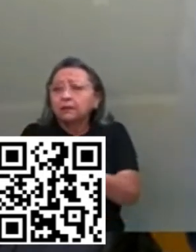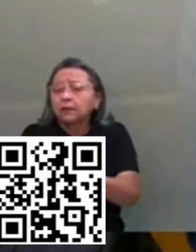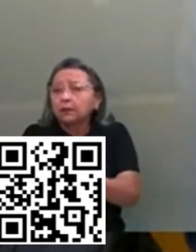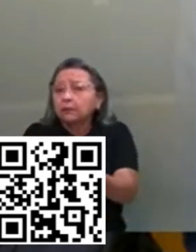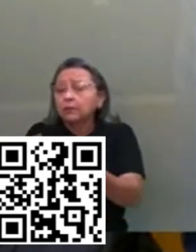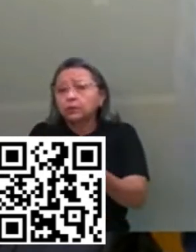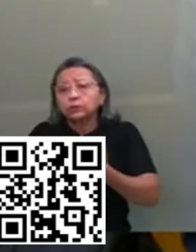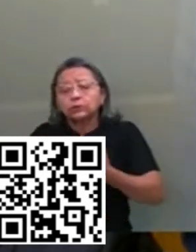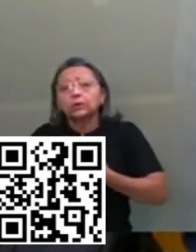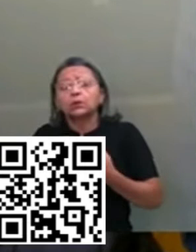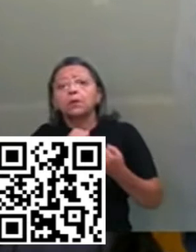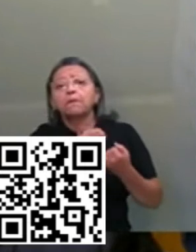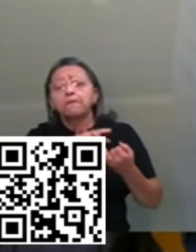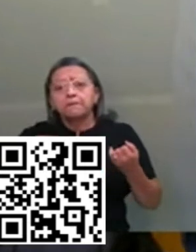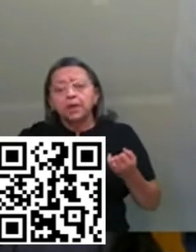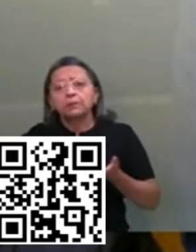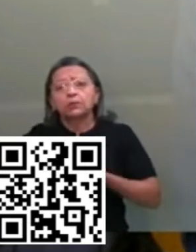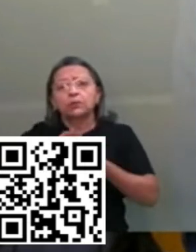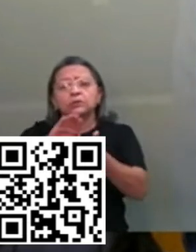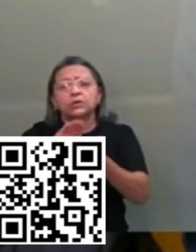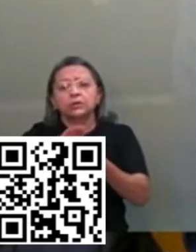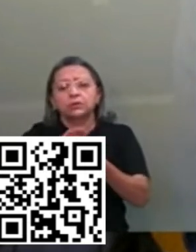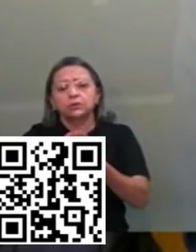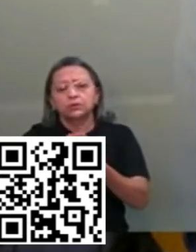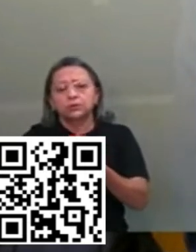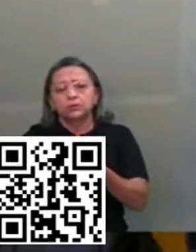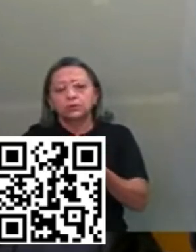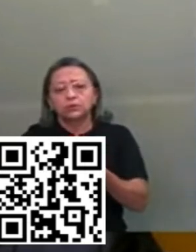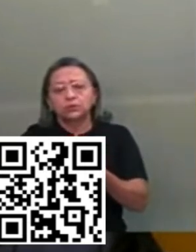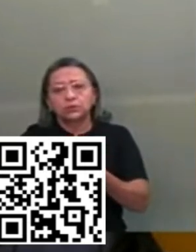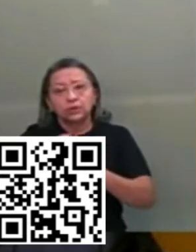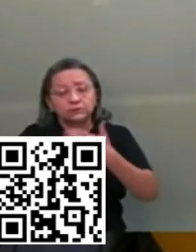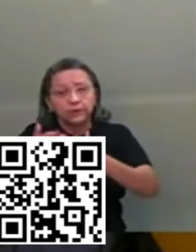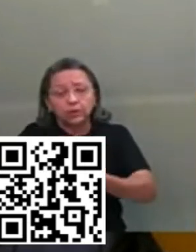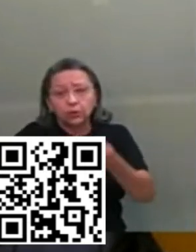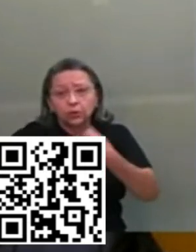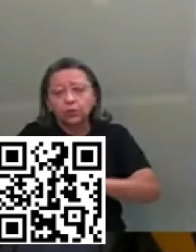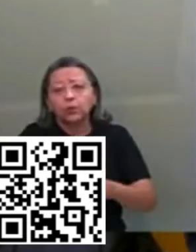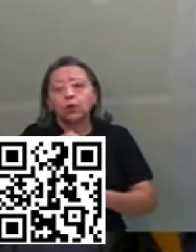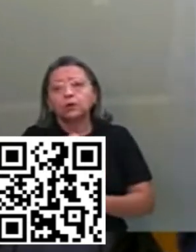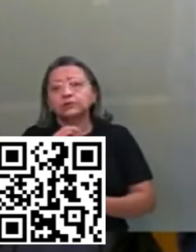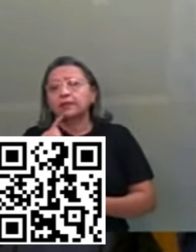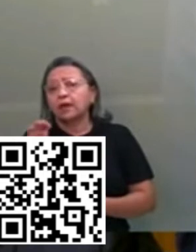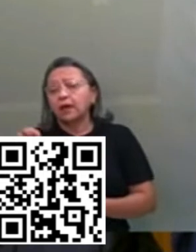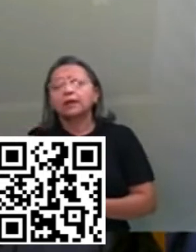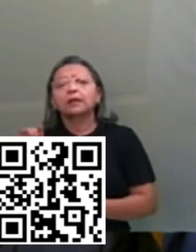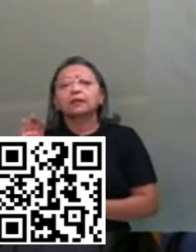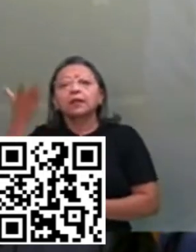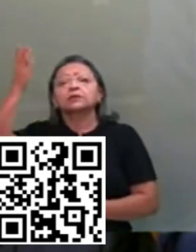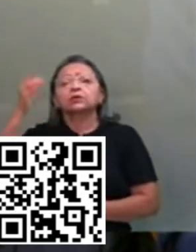membros do Conselho da Organização para a Cooperação e o Desenvolvimento Econômico, OCDE, decidiram,